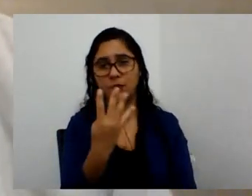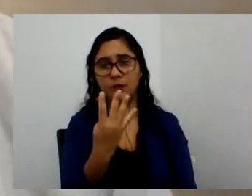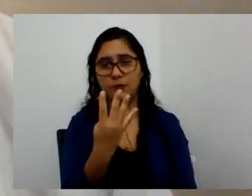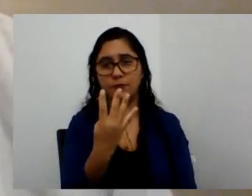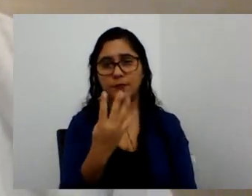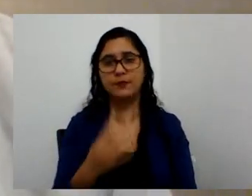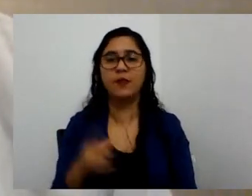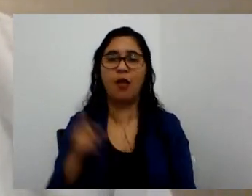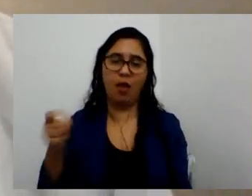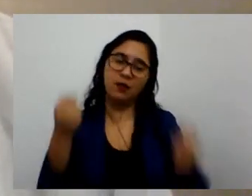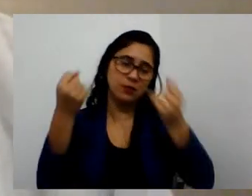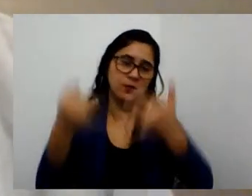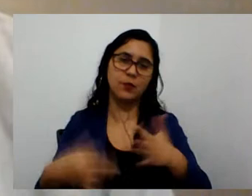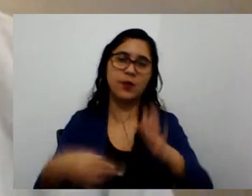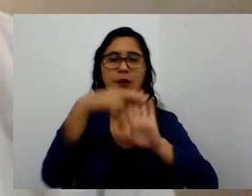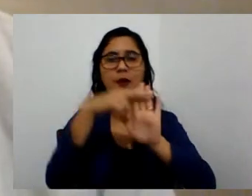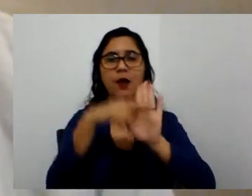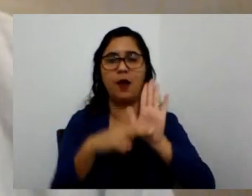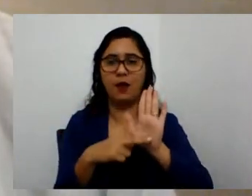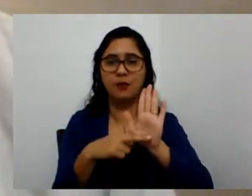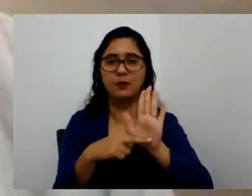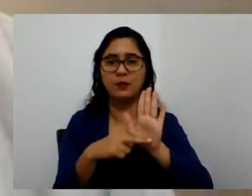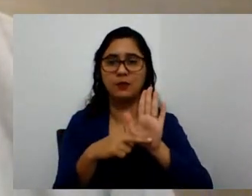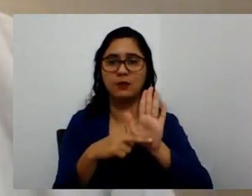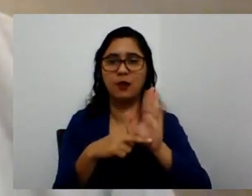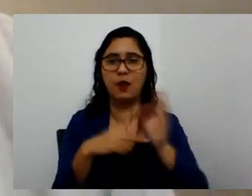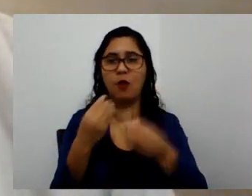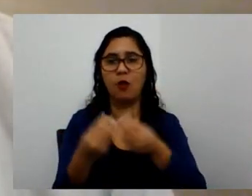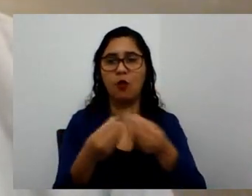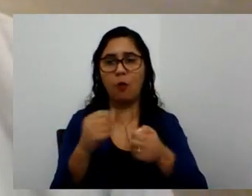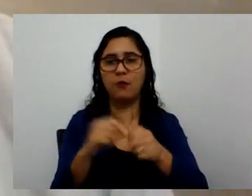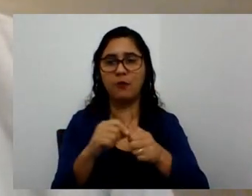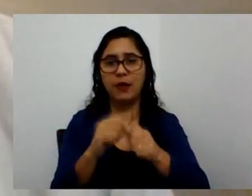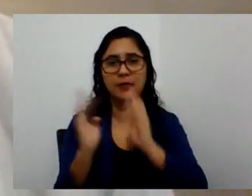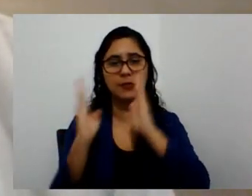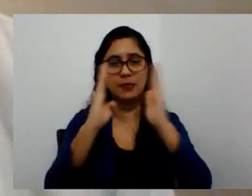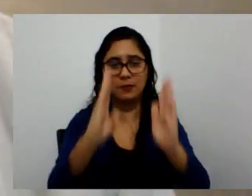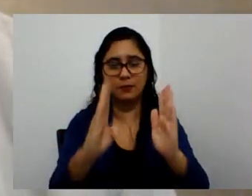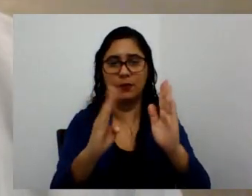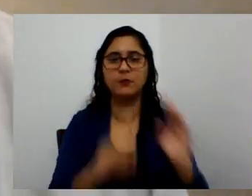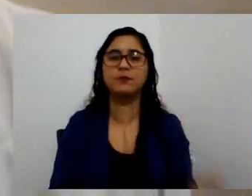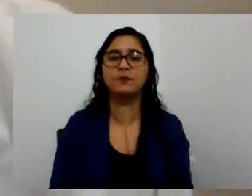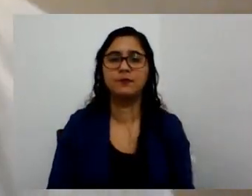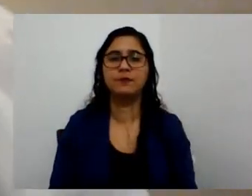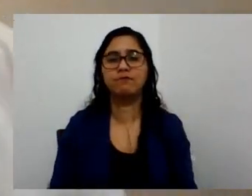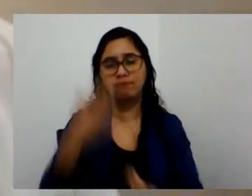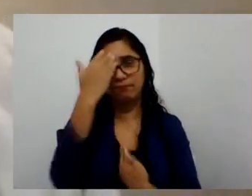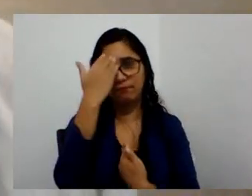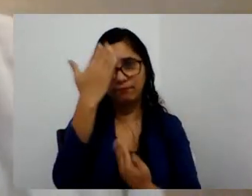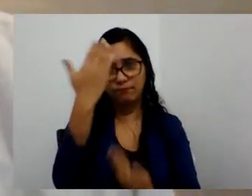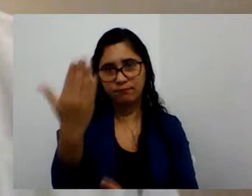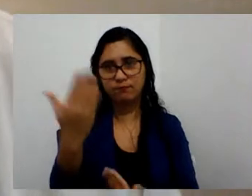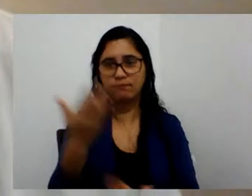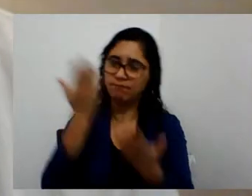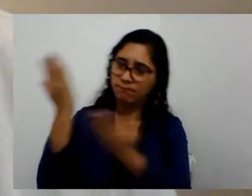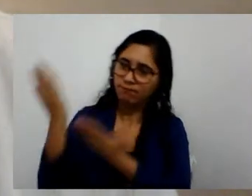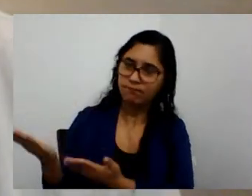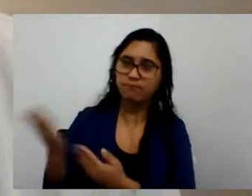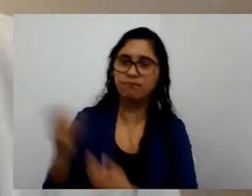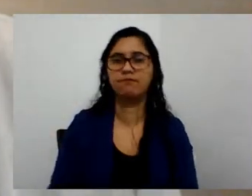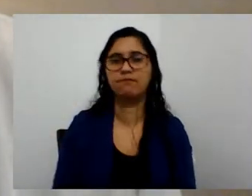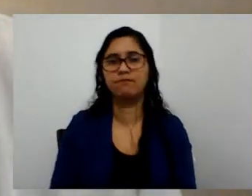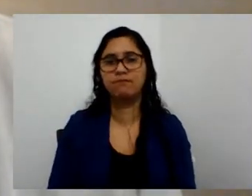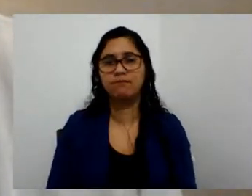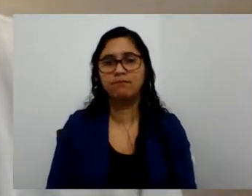explicita as regras gerais, né, de composição deste bloco a todos os presentes. Obrigado, Jussara, a palavra é sua,